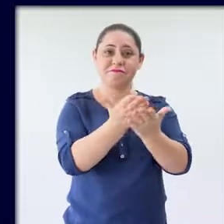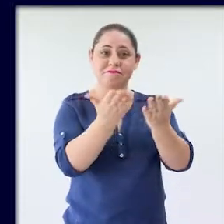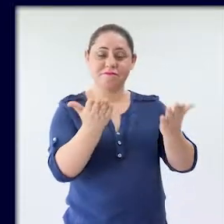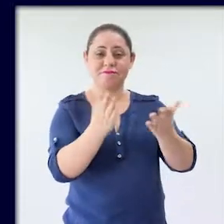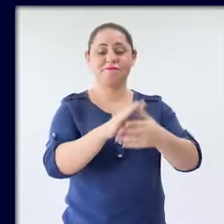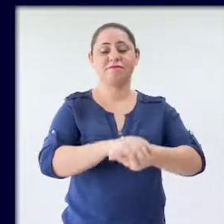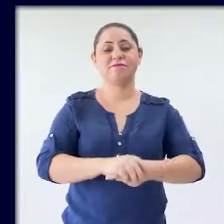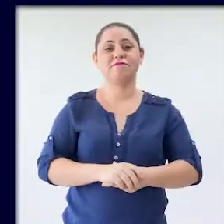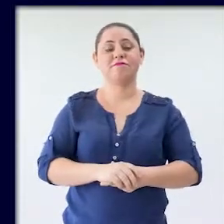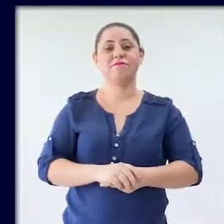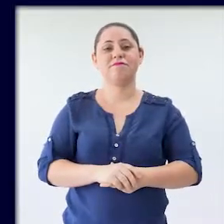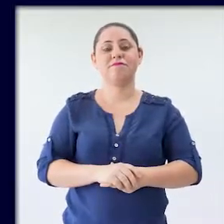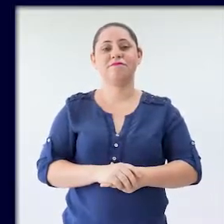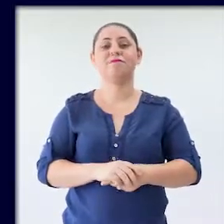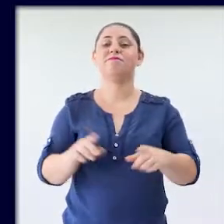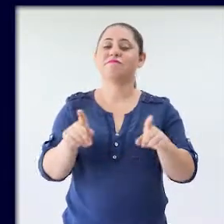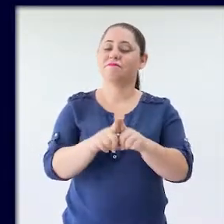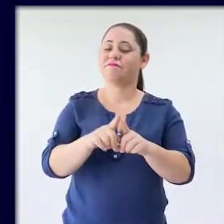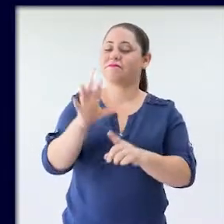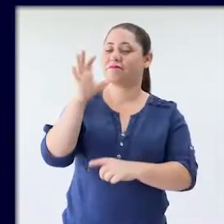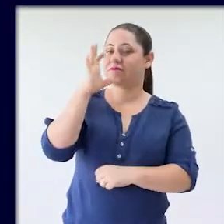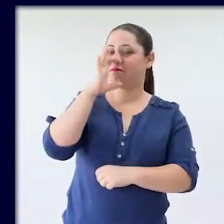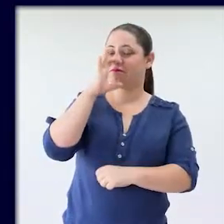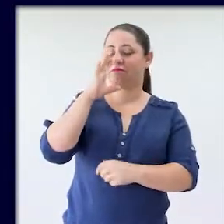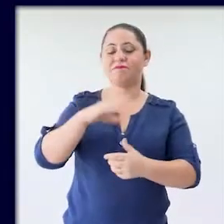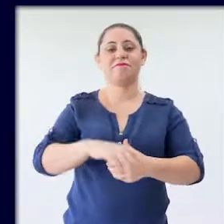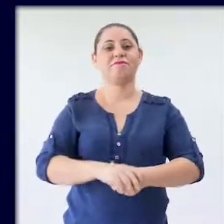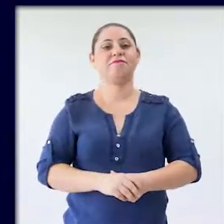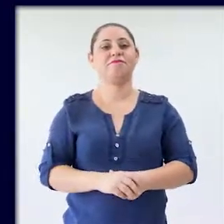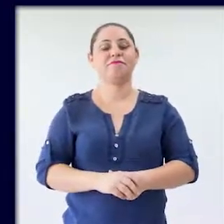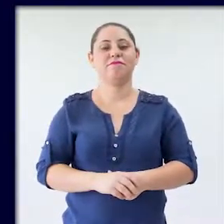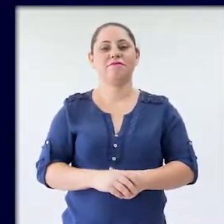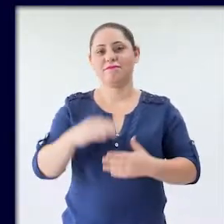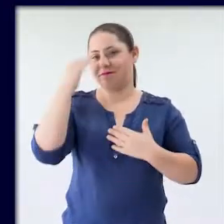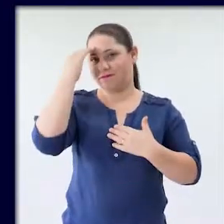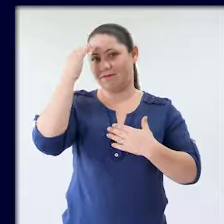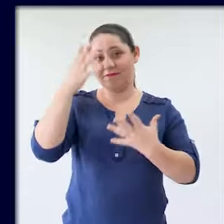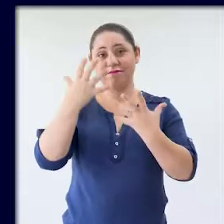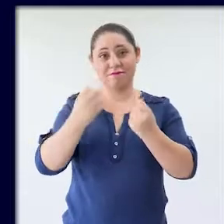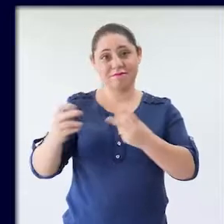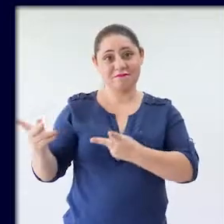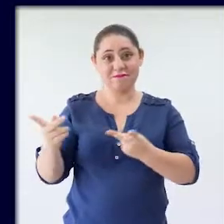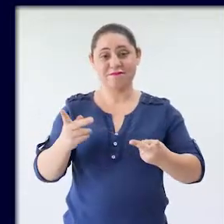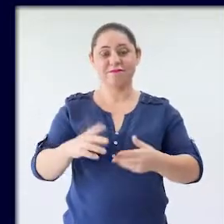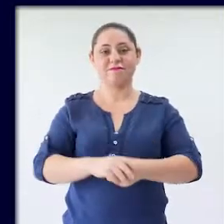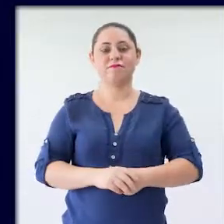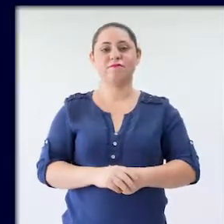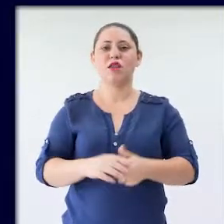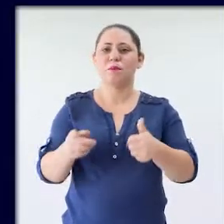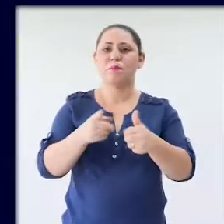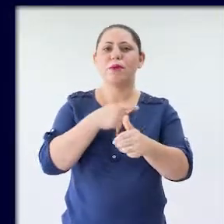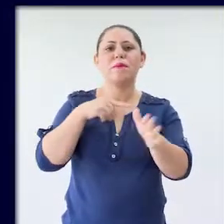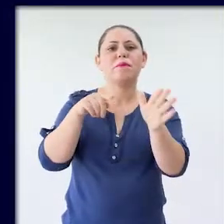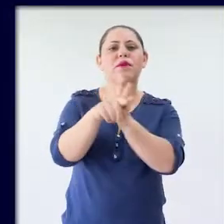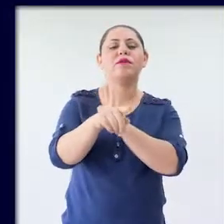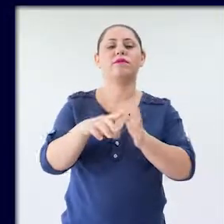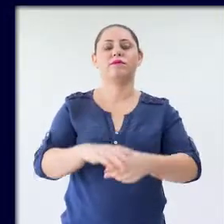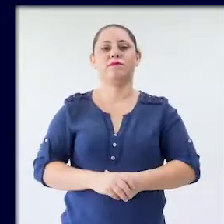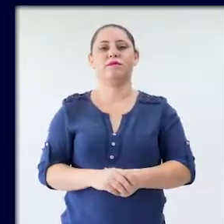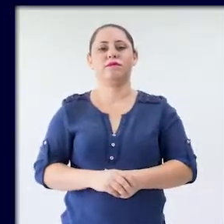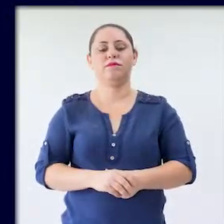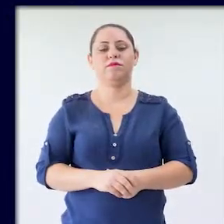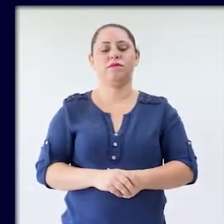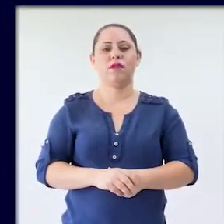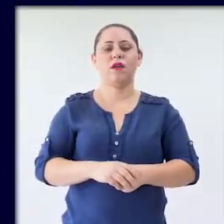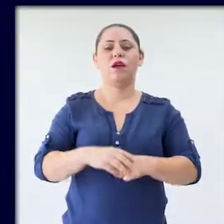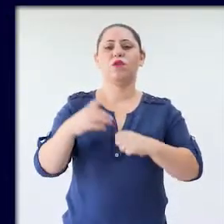os demais que nos assistem. Muito obrigado por ter aceito o nosso convite. Vamos à primeira pergunta. Dr. Paulo,